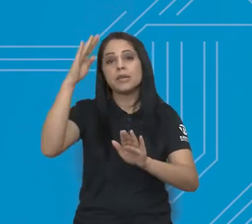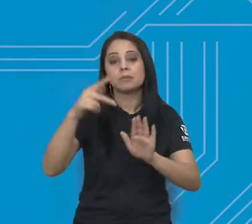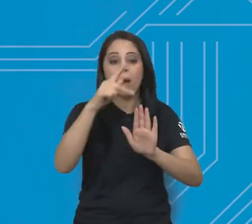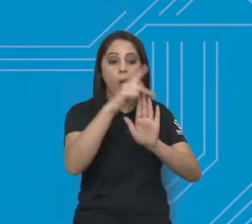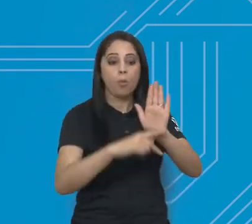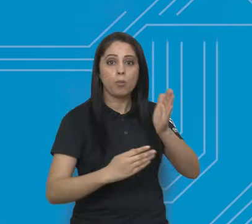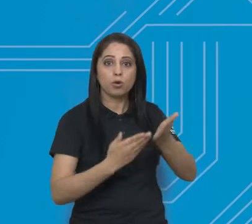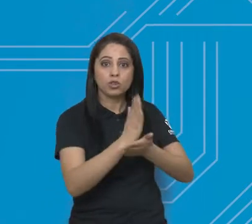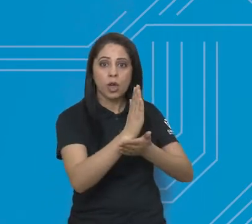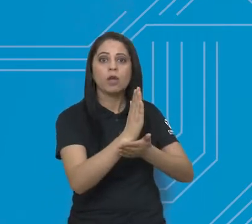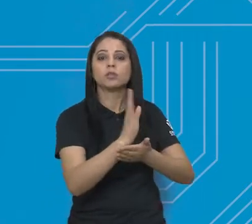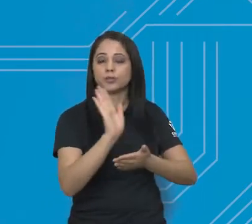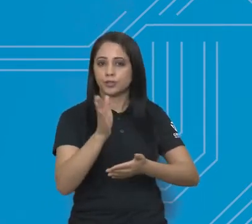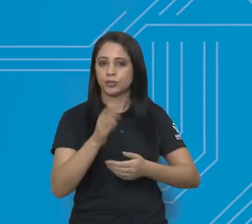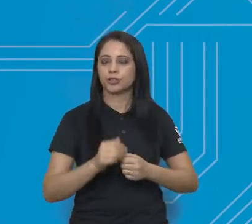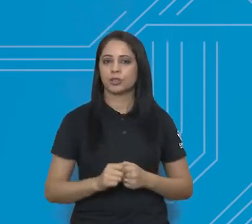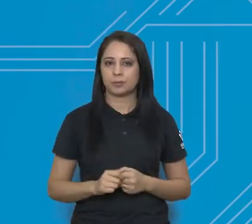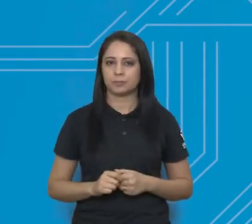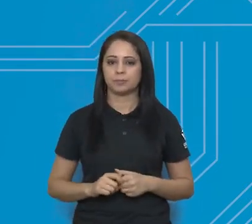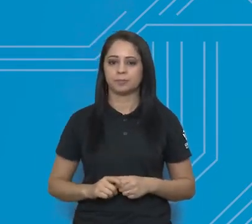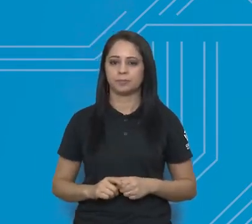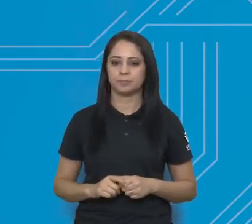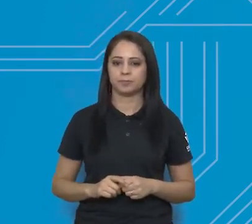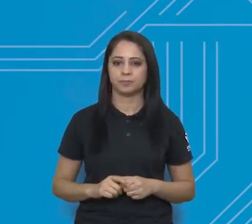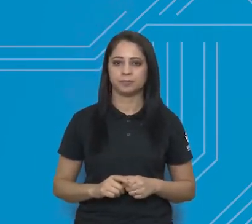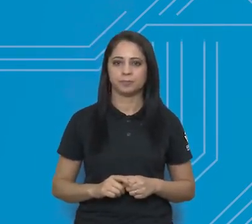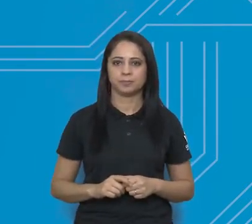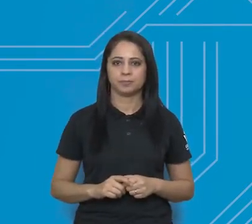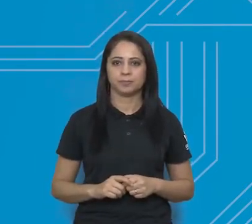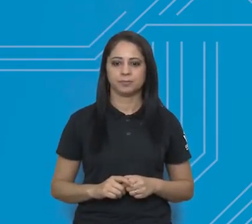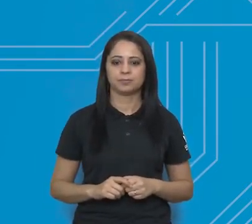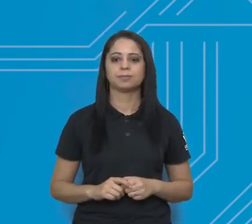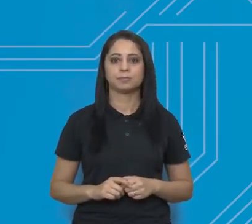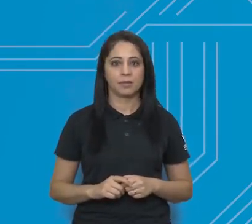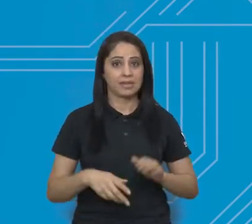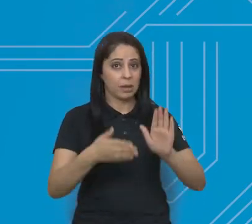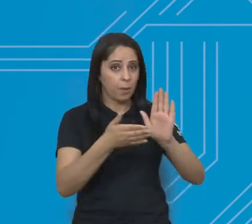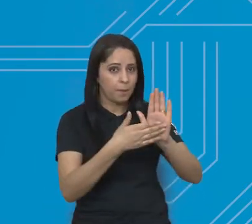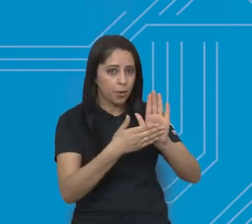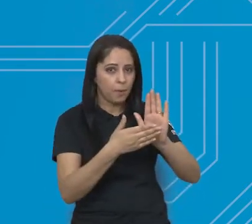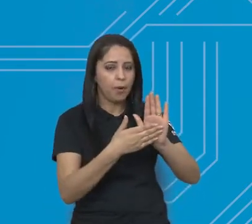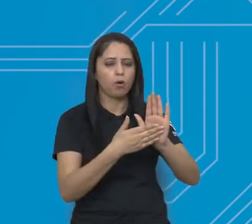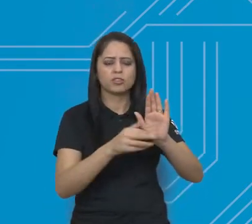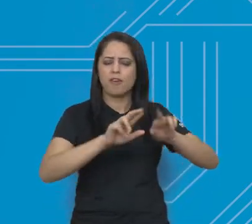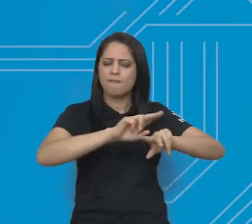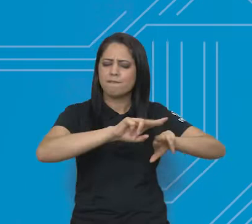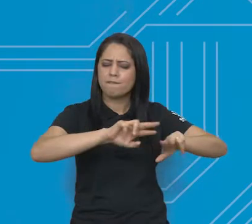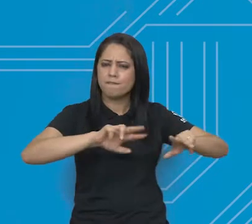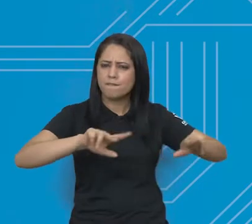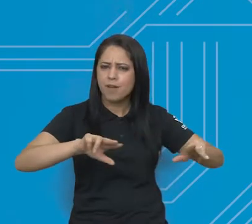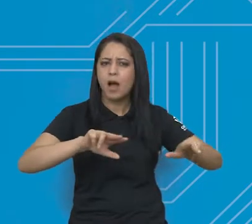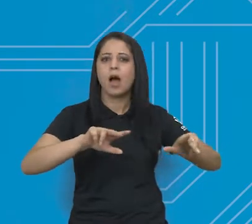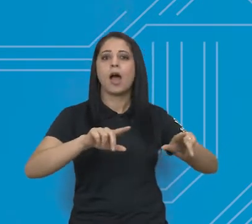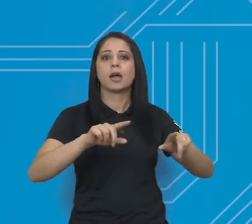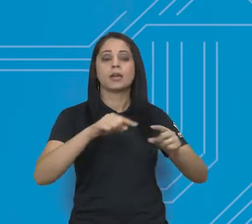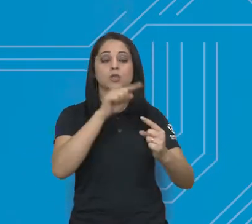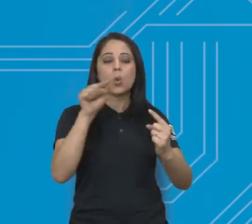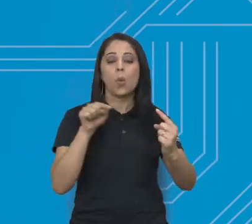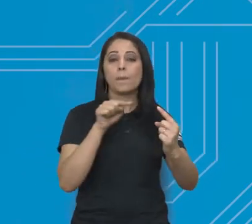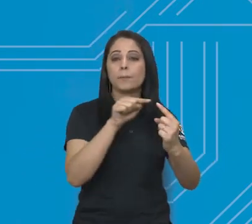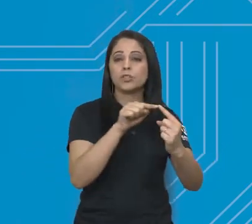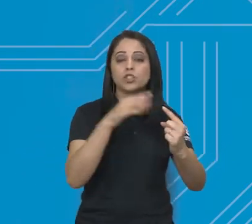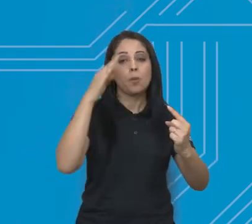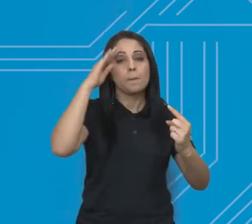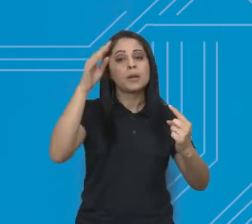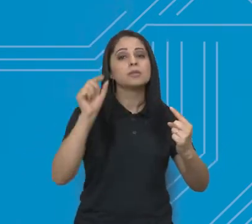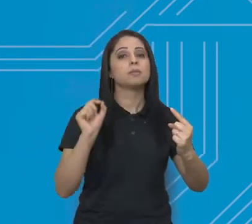quais foram os principais projetos aprovados pelos vereadores nos 6 primeiros meses deste ano. São propostas em diversas áreas